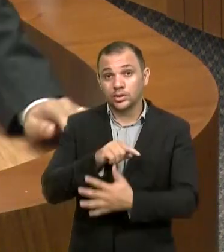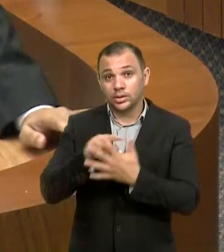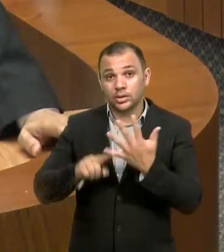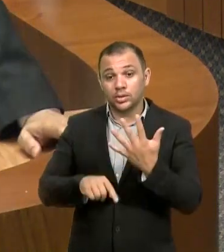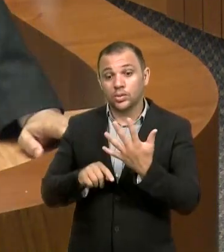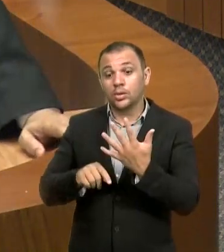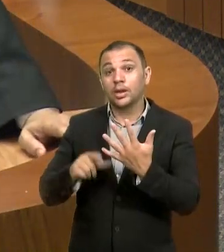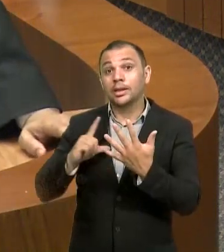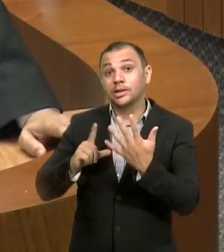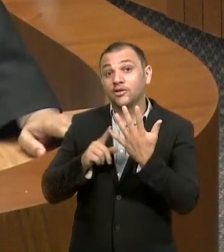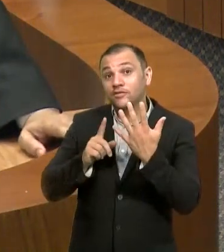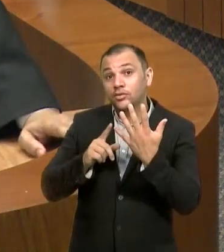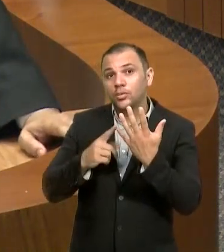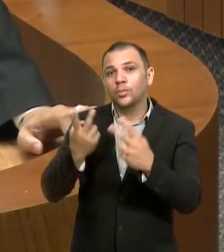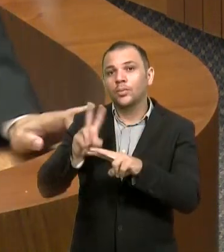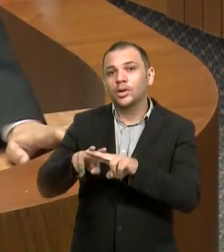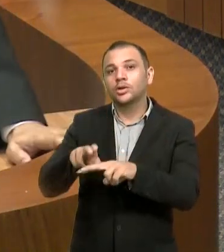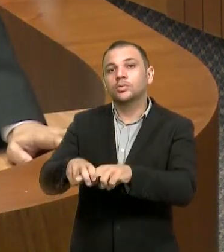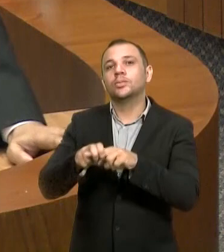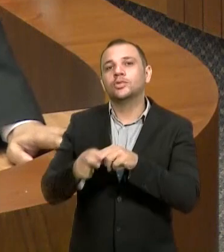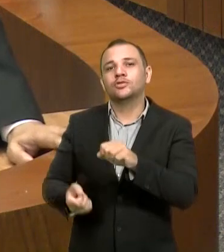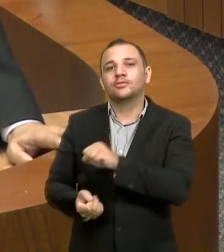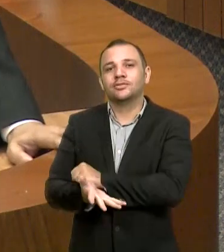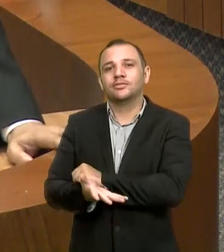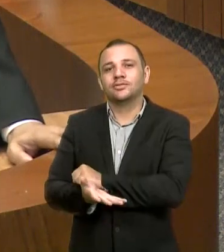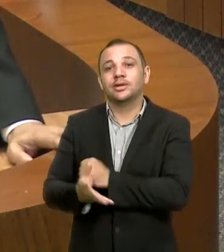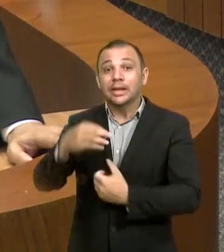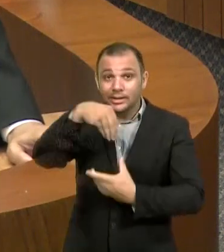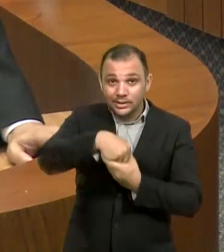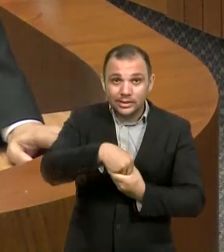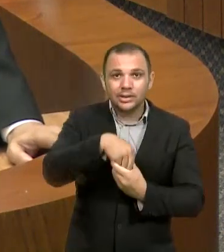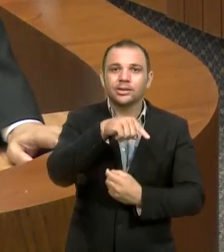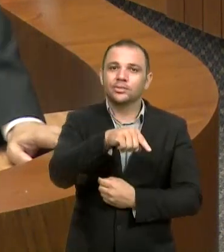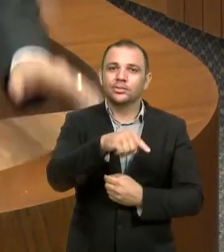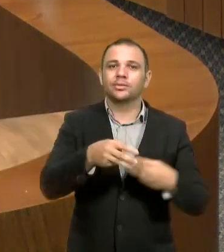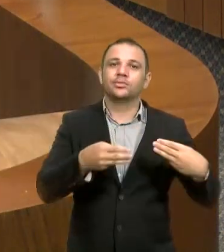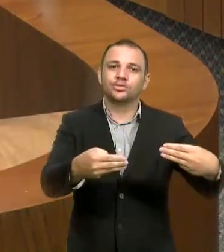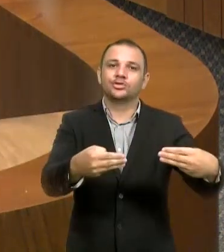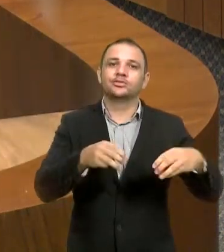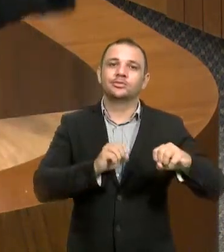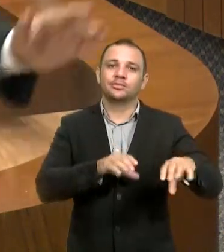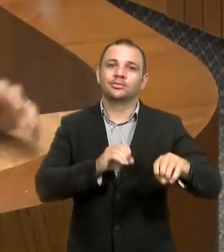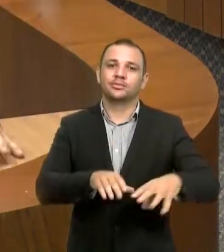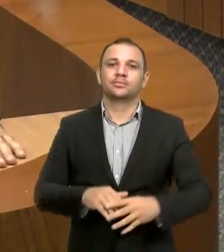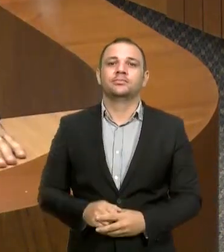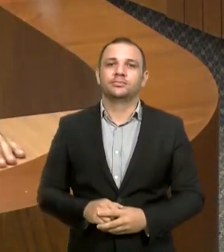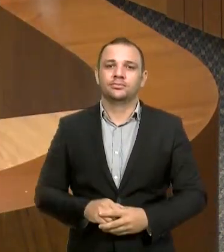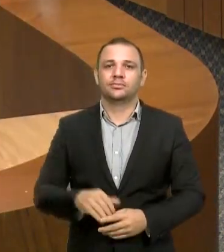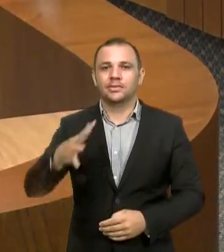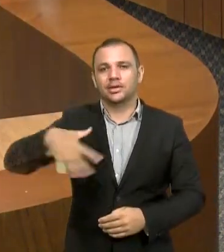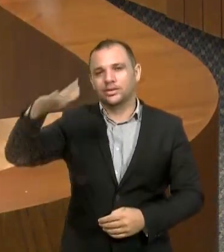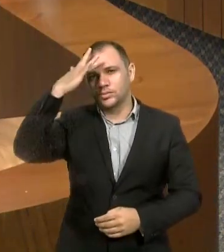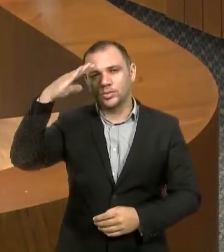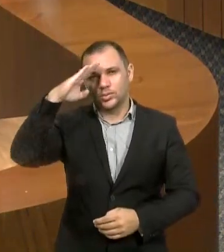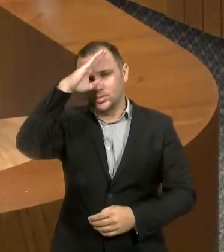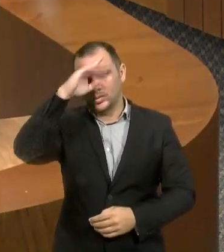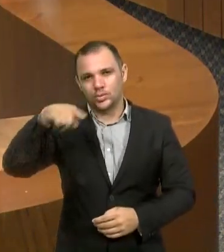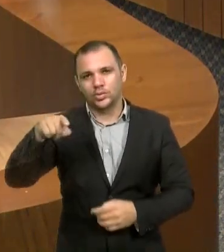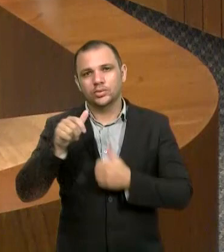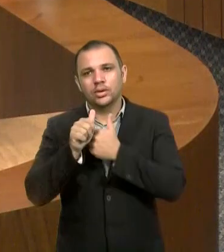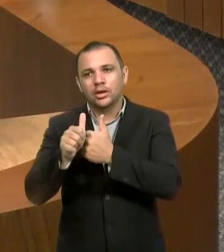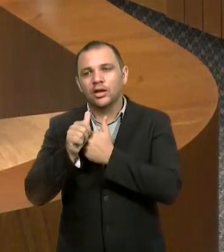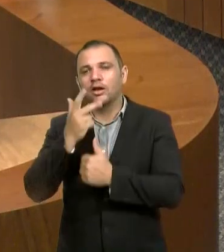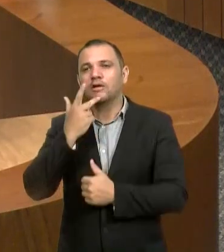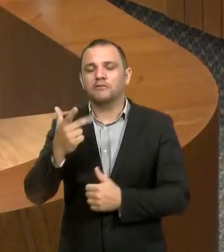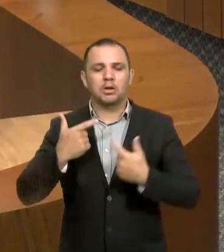por corrupção. Corrupção no MEC. Os bolsonaristas gostam tanto de dizer que são